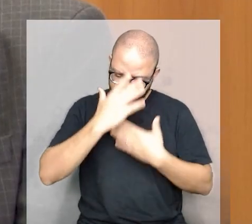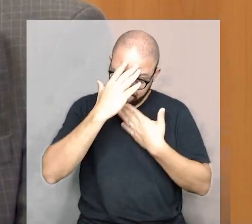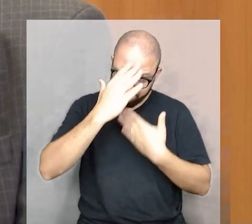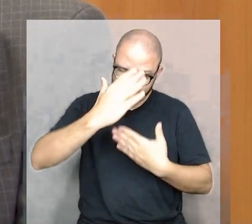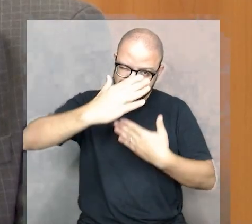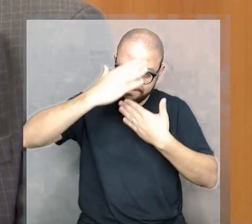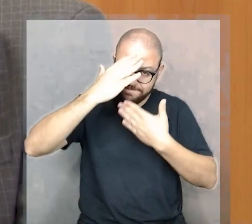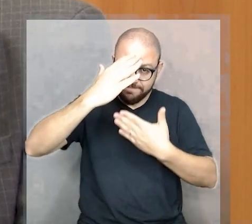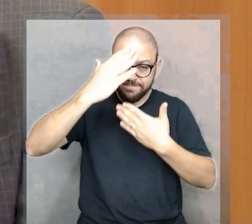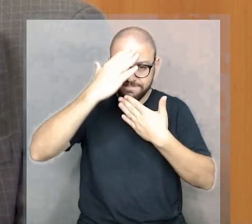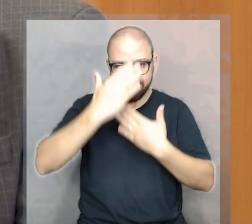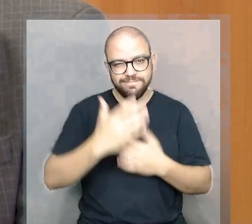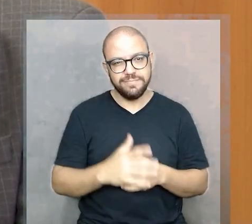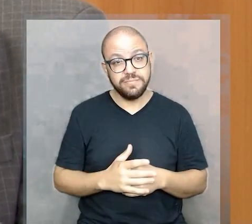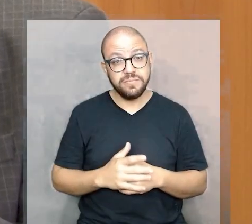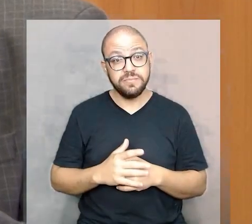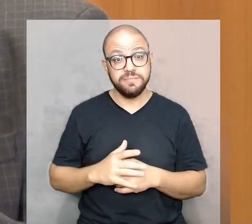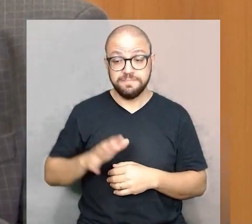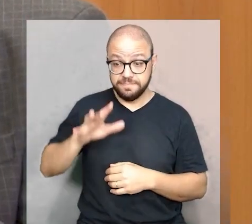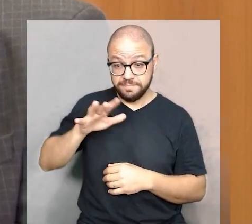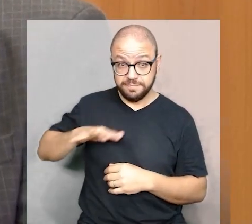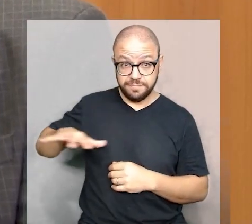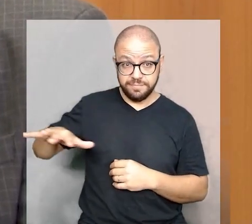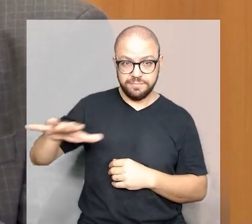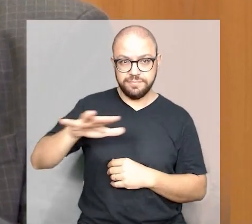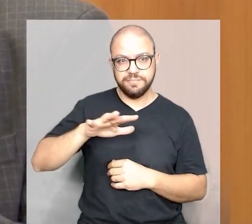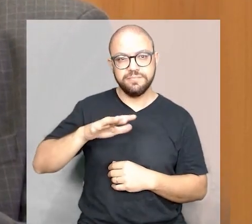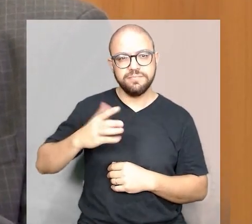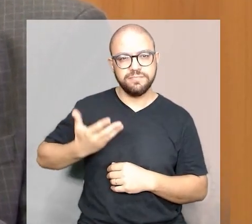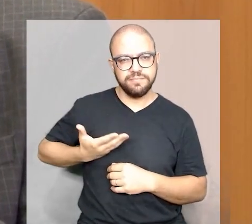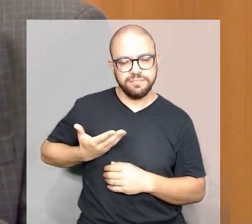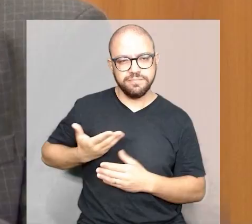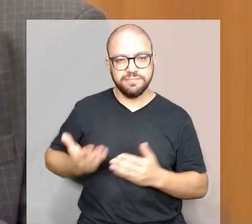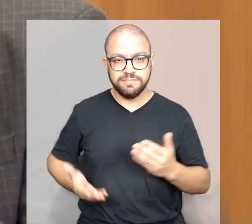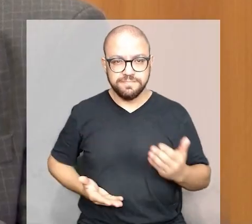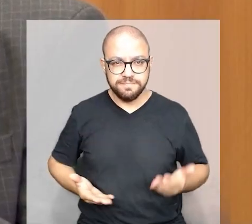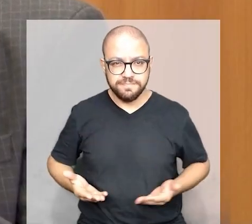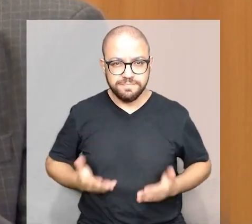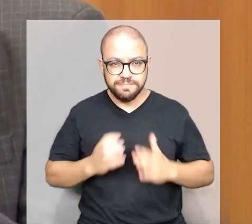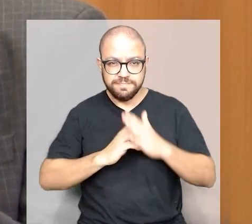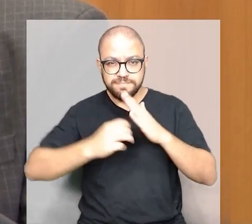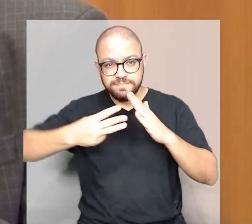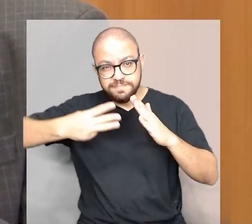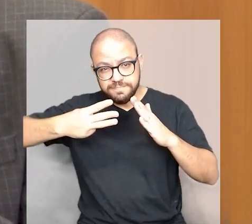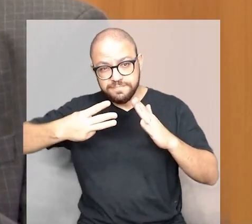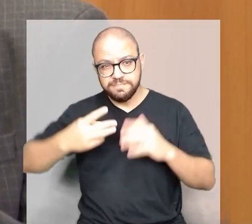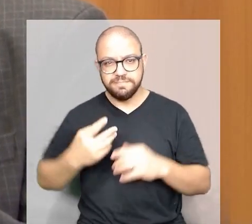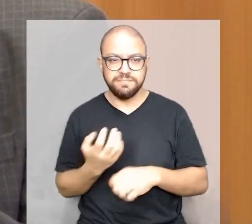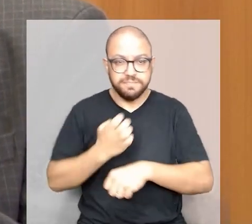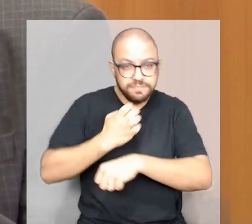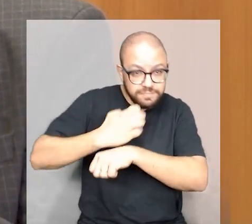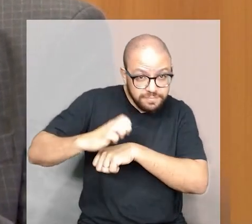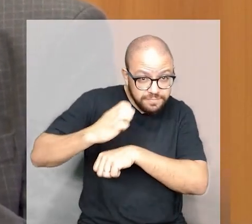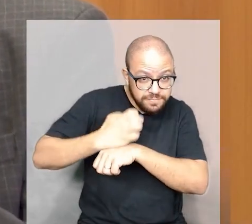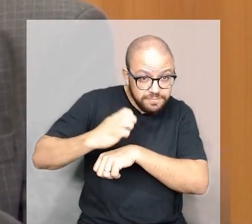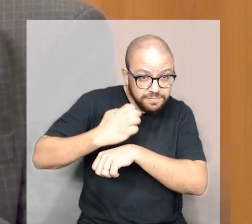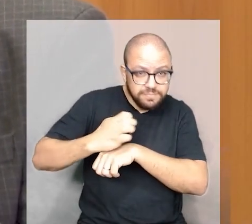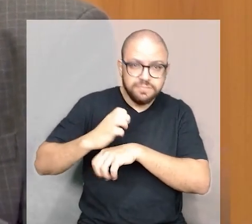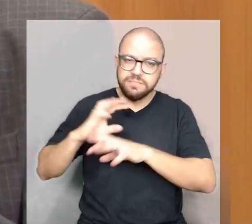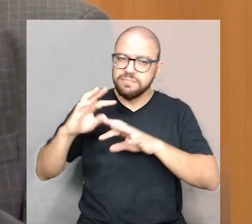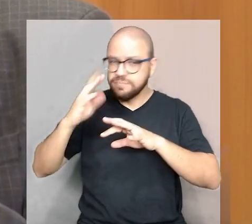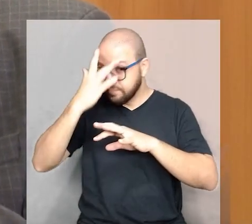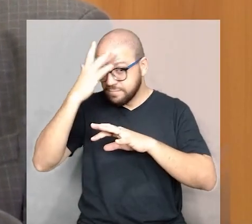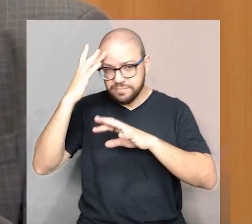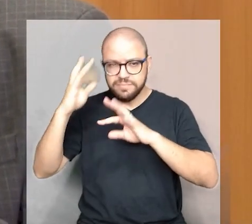agradecer também, Samantha, a todos os colegas, né? Todos os servidores, servidoras, terceirizadas, estagiários,